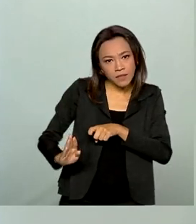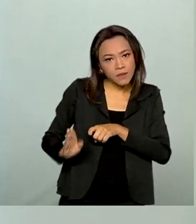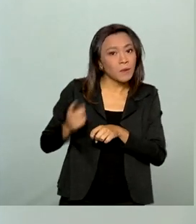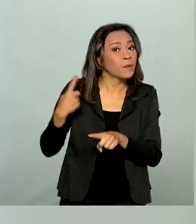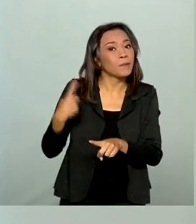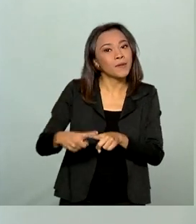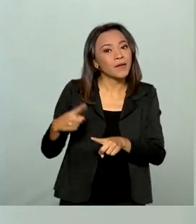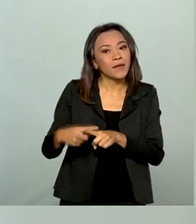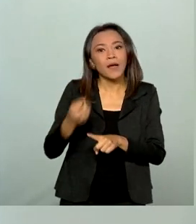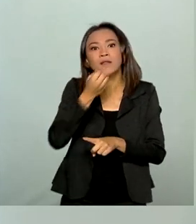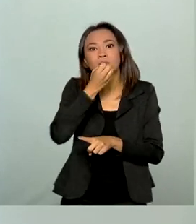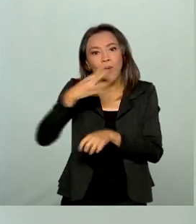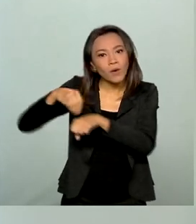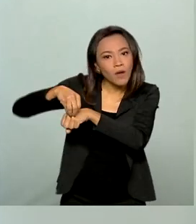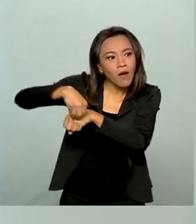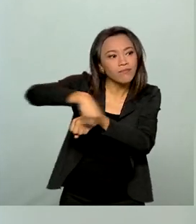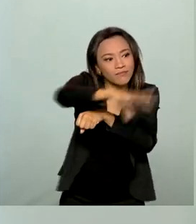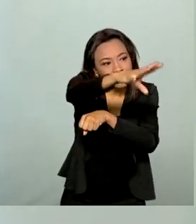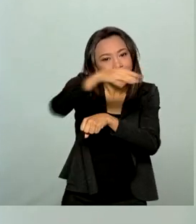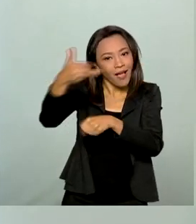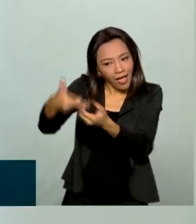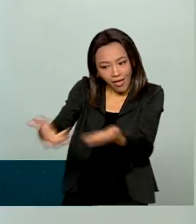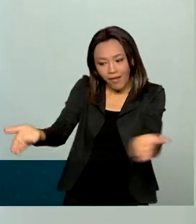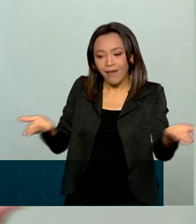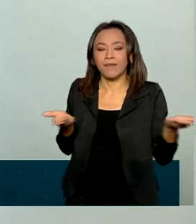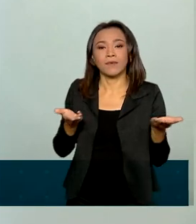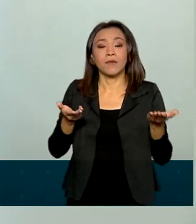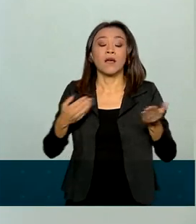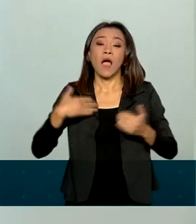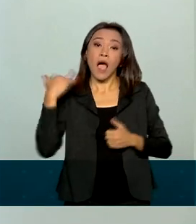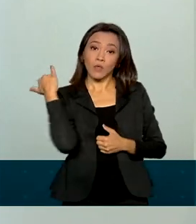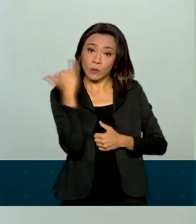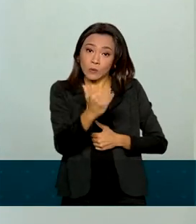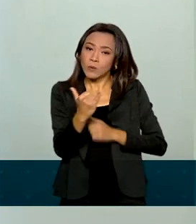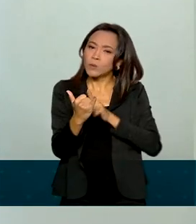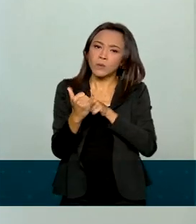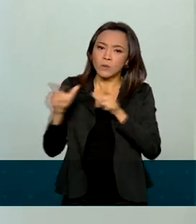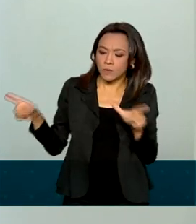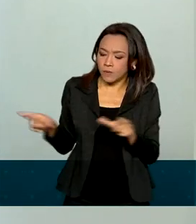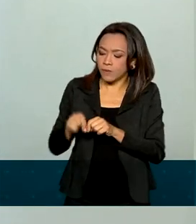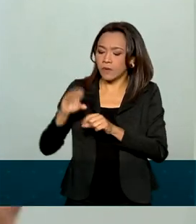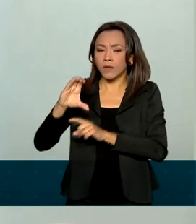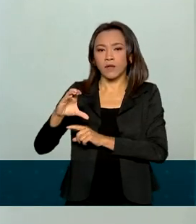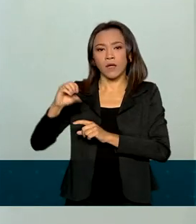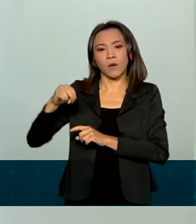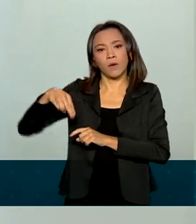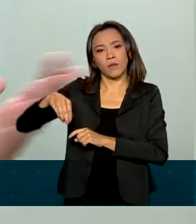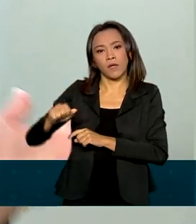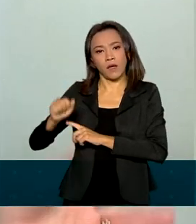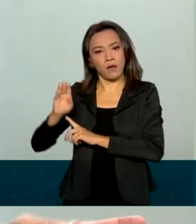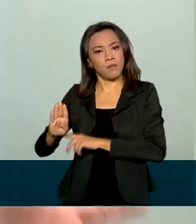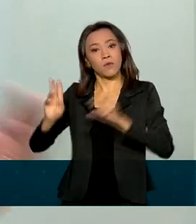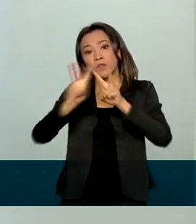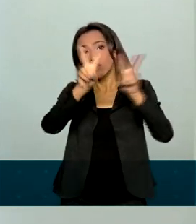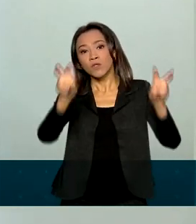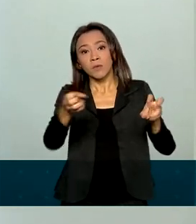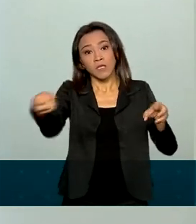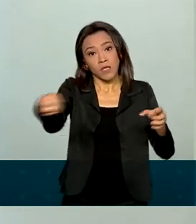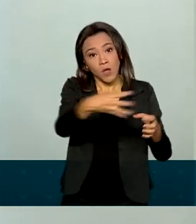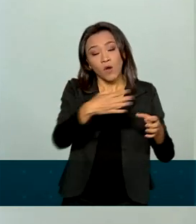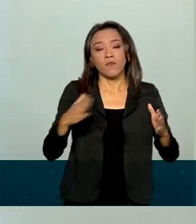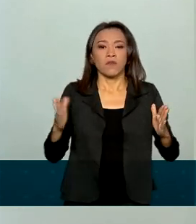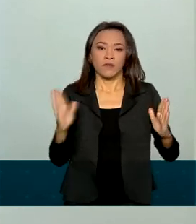porque não dizer as boas notícias vêm do campo o anúncio da Conab sobre o seu levantamento acerca da Nova Safra brasileira